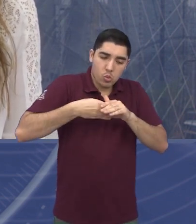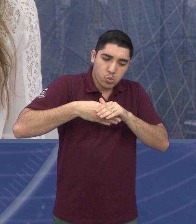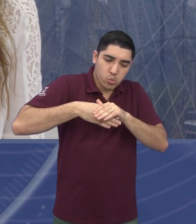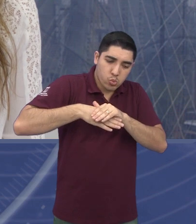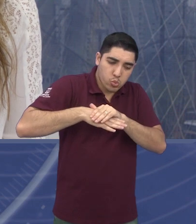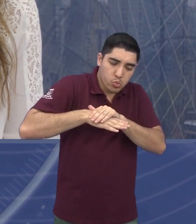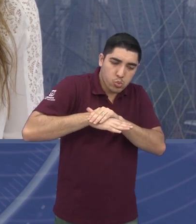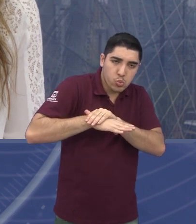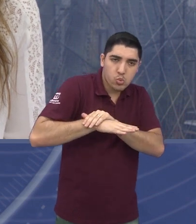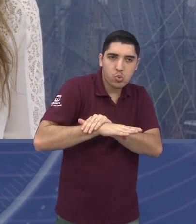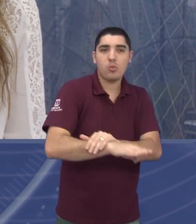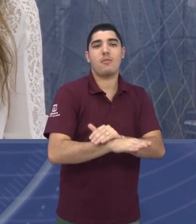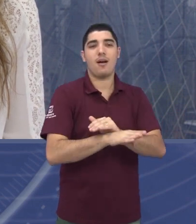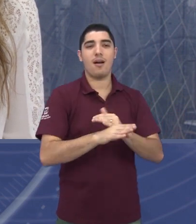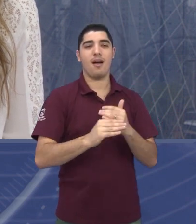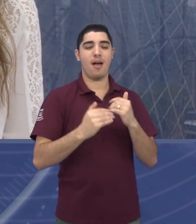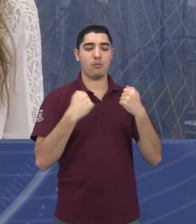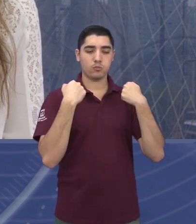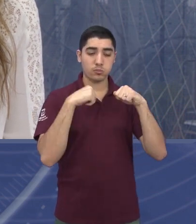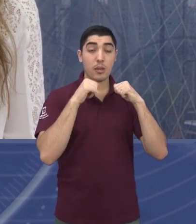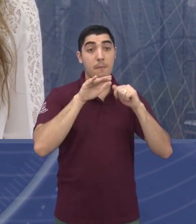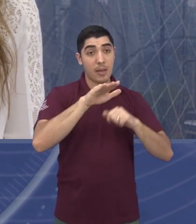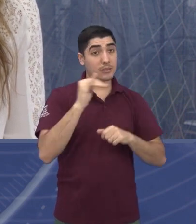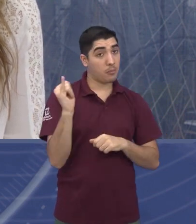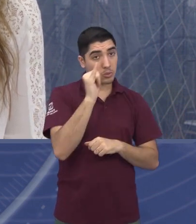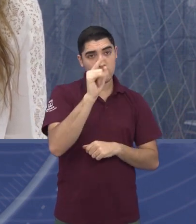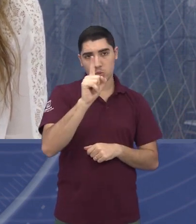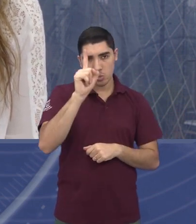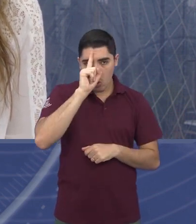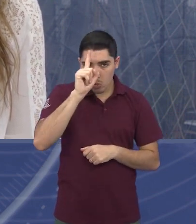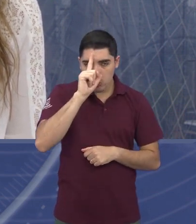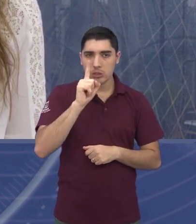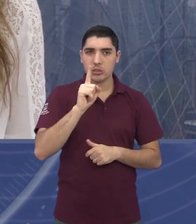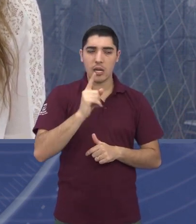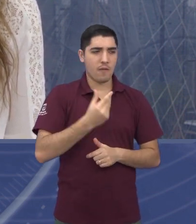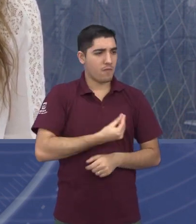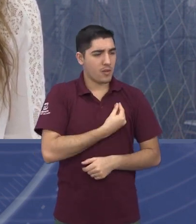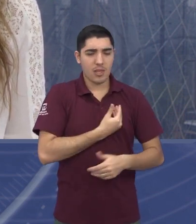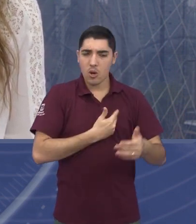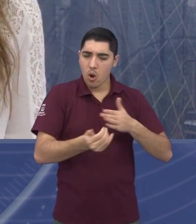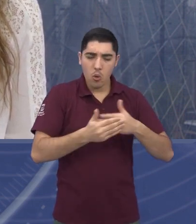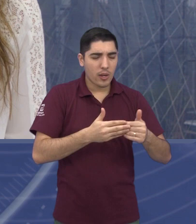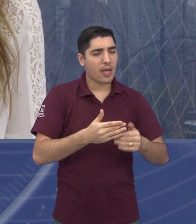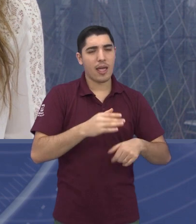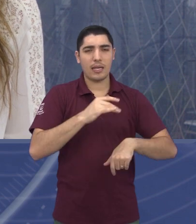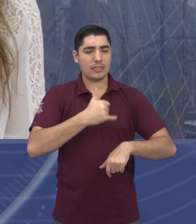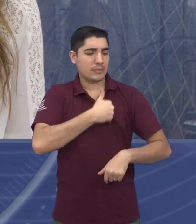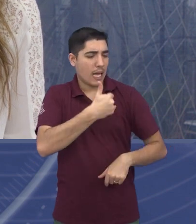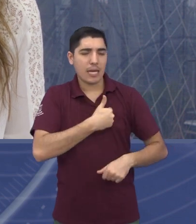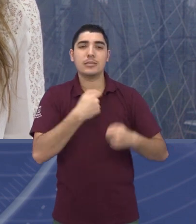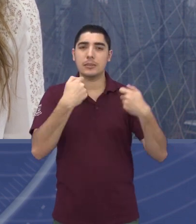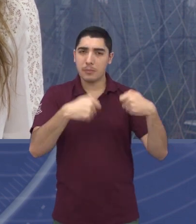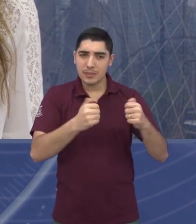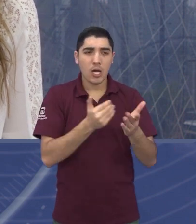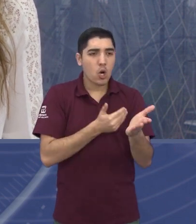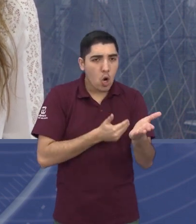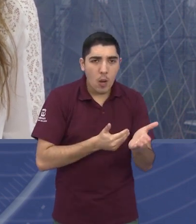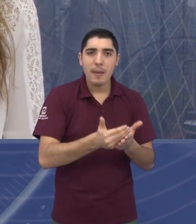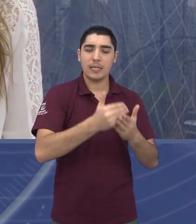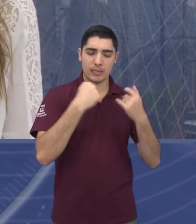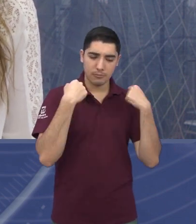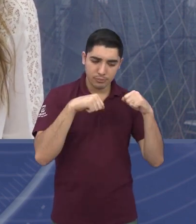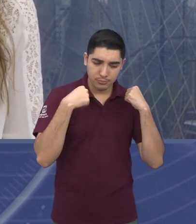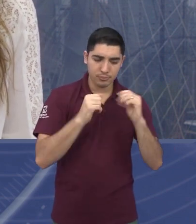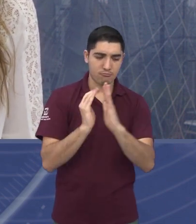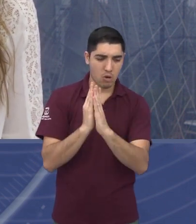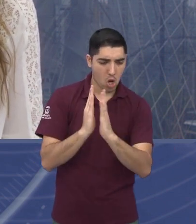o ideal é que faça-se a todo momento, em todas as faixas etárias da vida, mas aí a gente sabe também, tem uma questão social, não